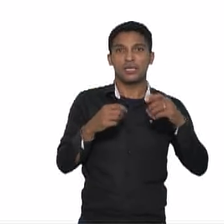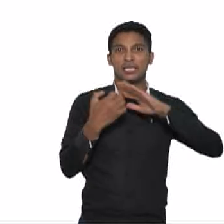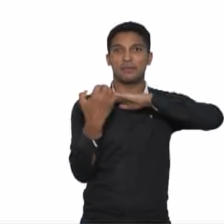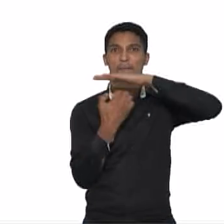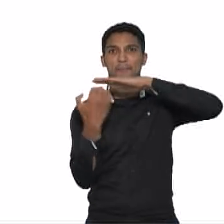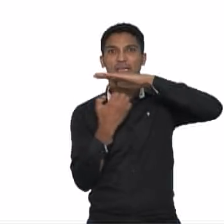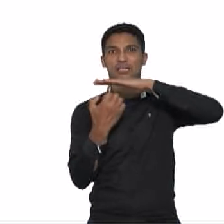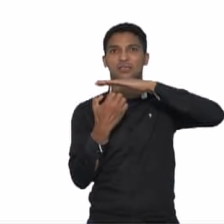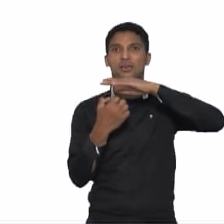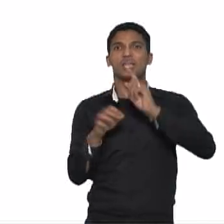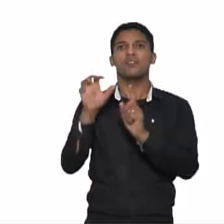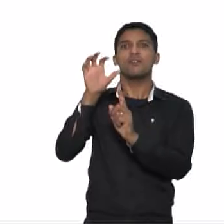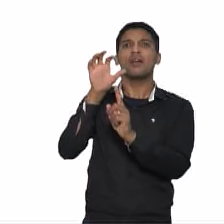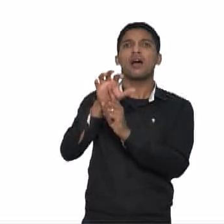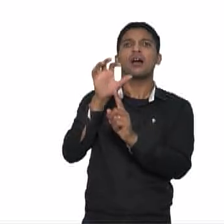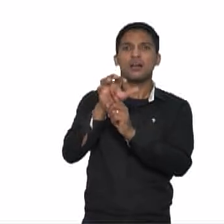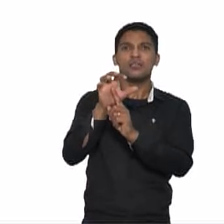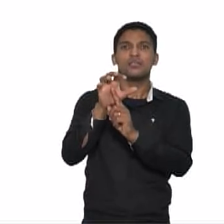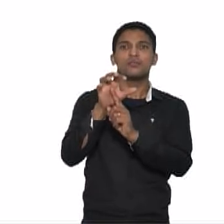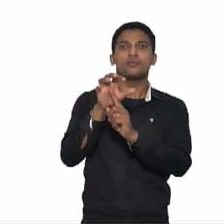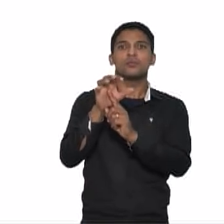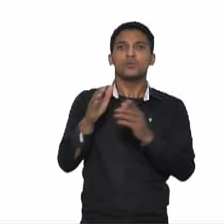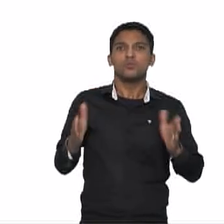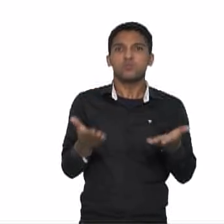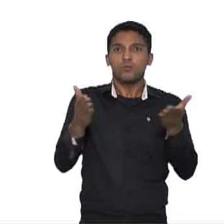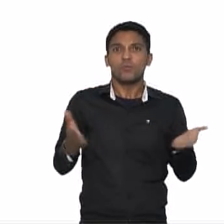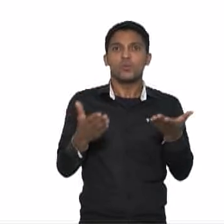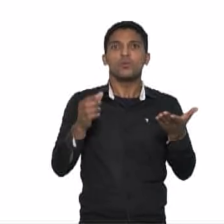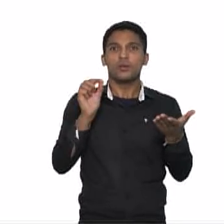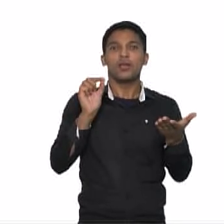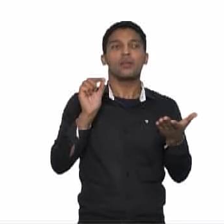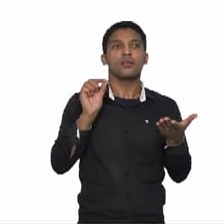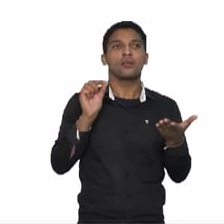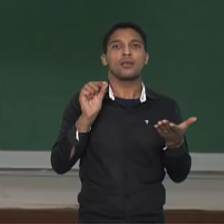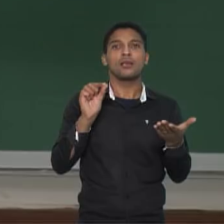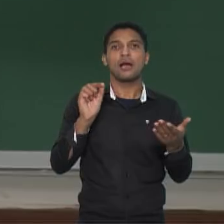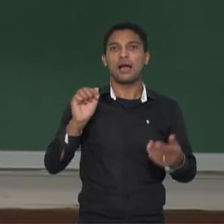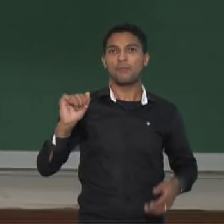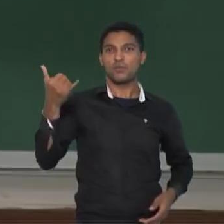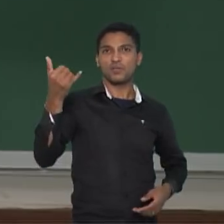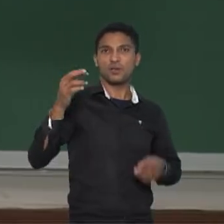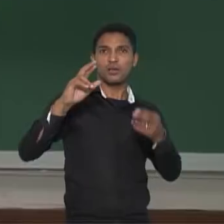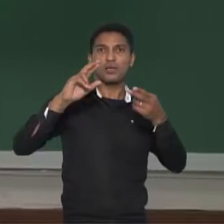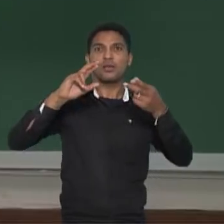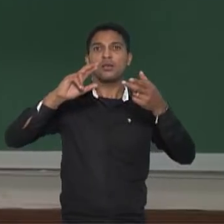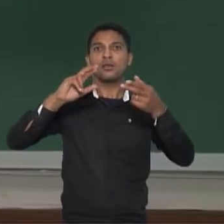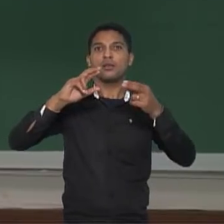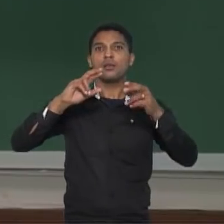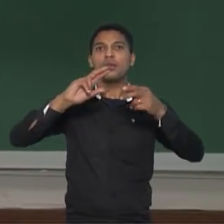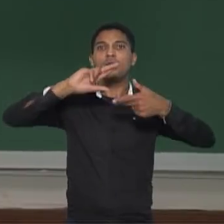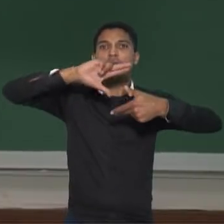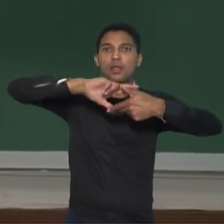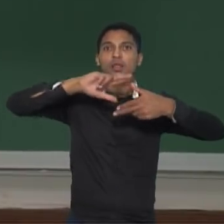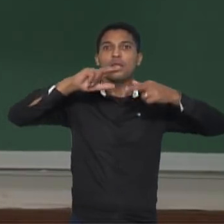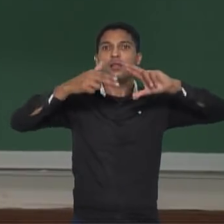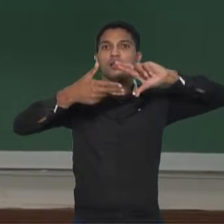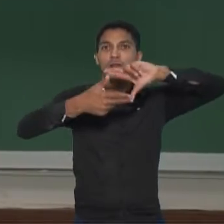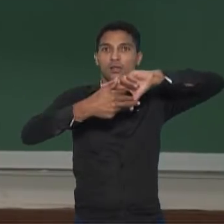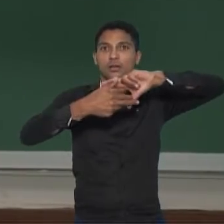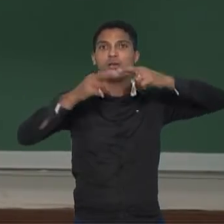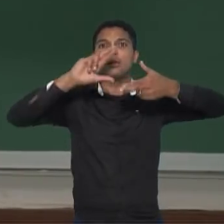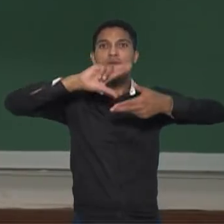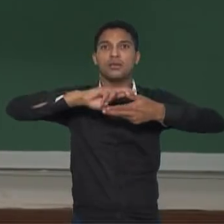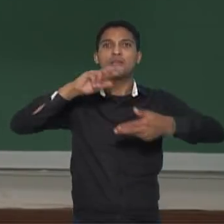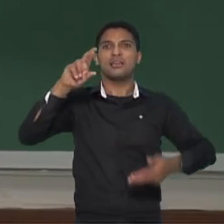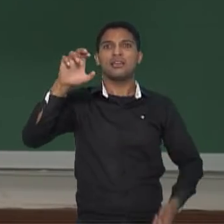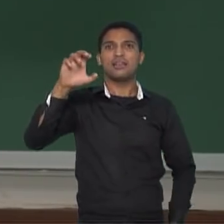do desperdício e o reaproveitamento de materiais são importantes. Então, aqui umas questões de sustentabilidade que a gente conhece, né? Super